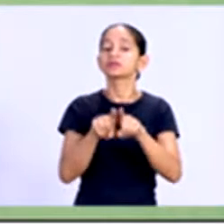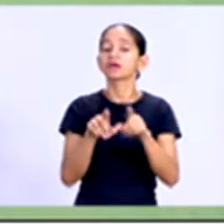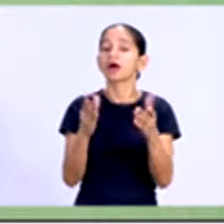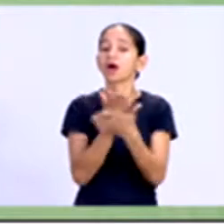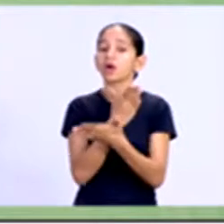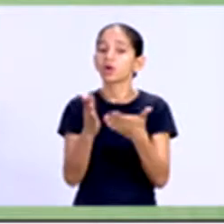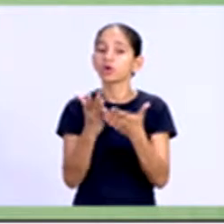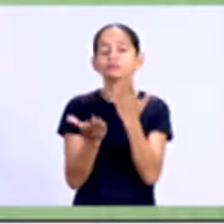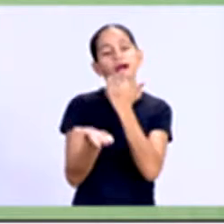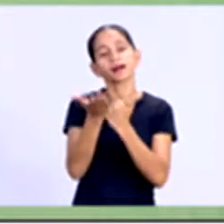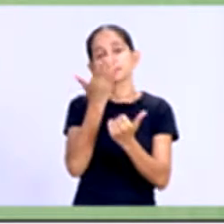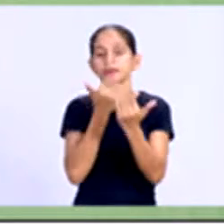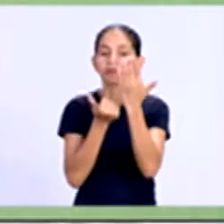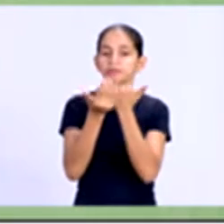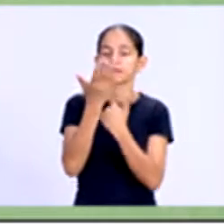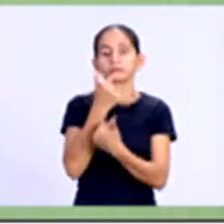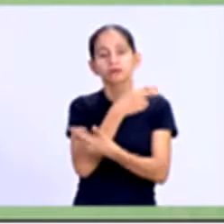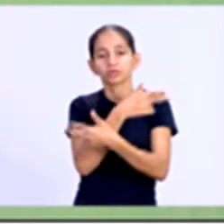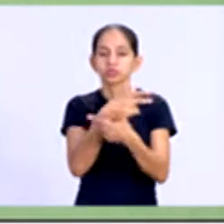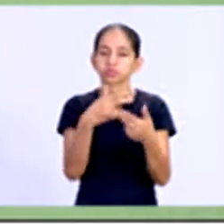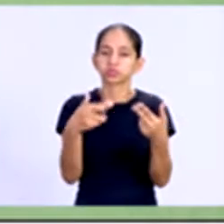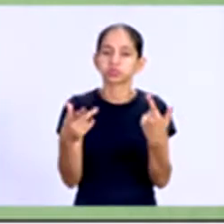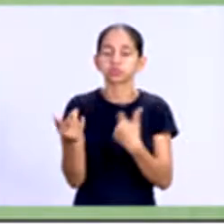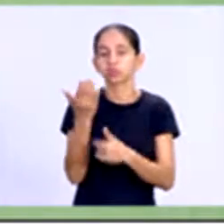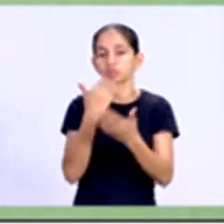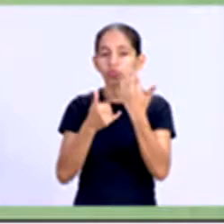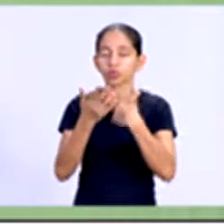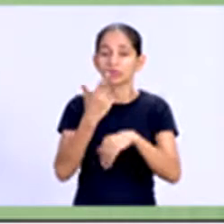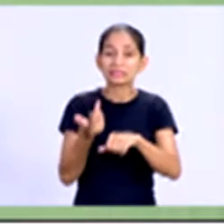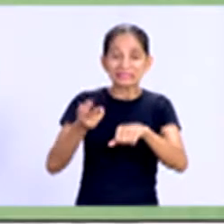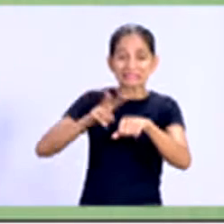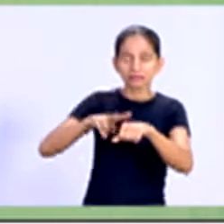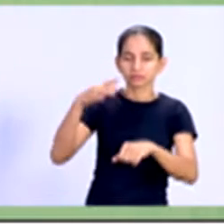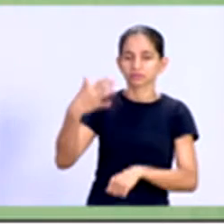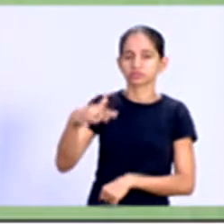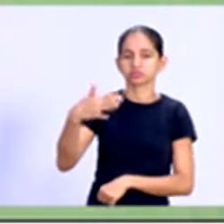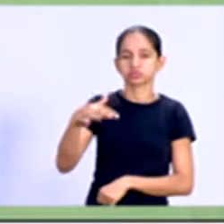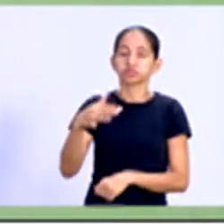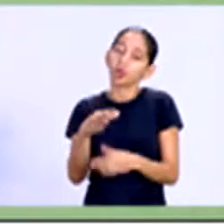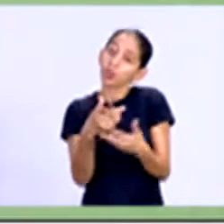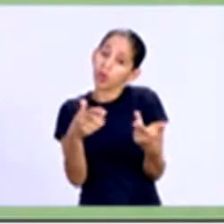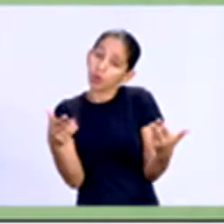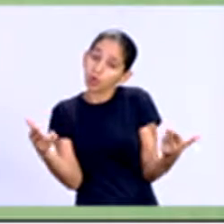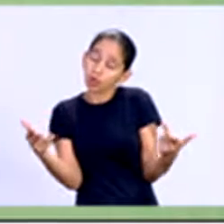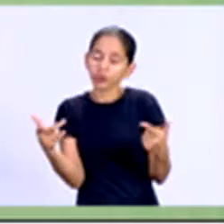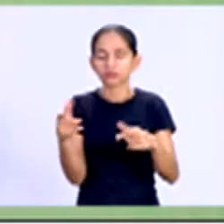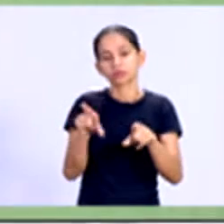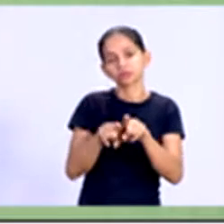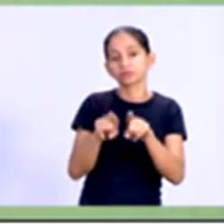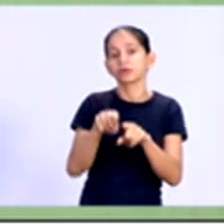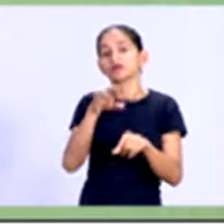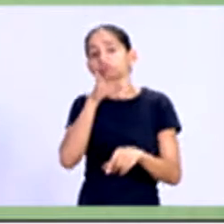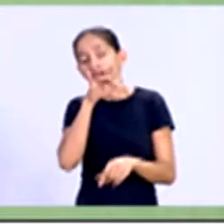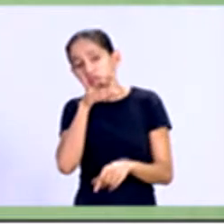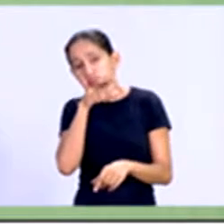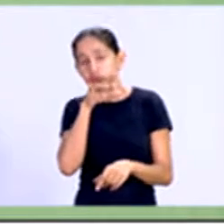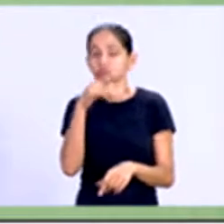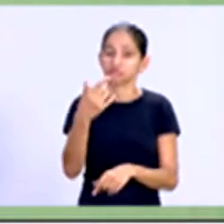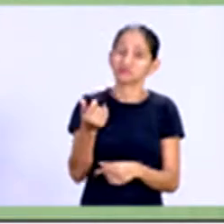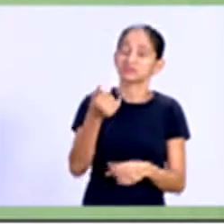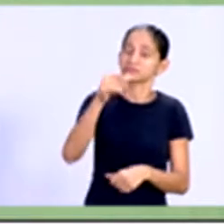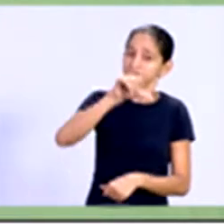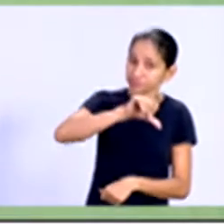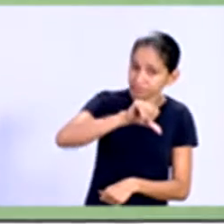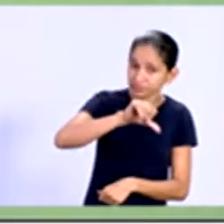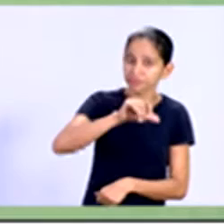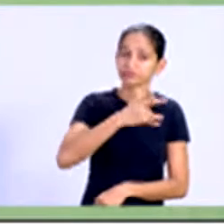pela ingestão de alimentos contaminados por algum micro-organismo